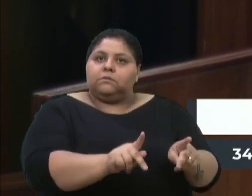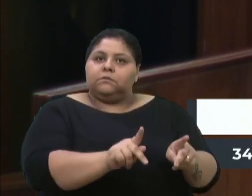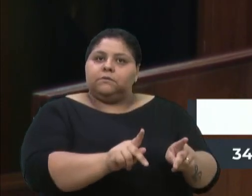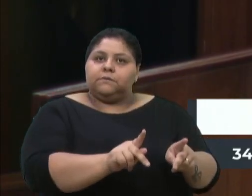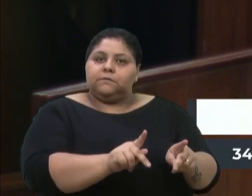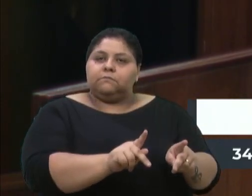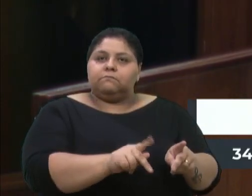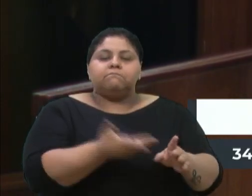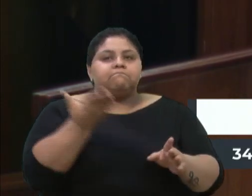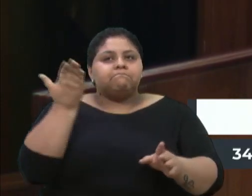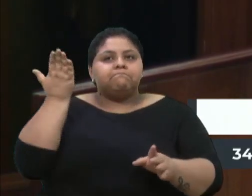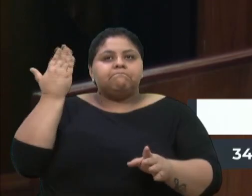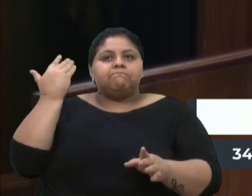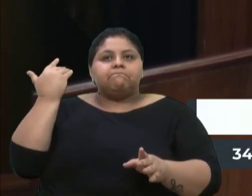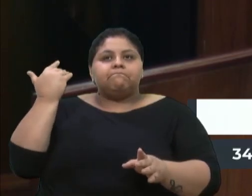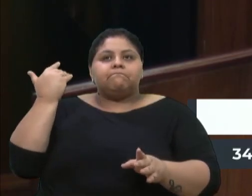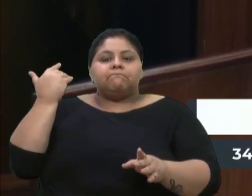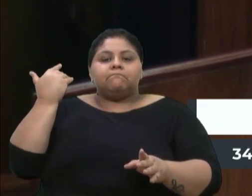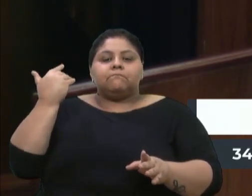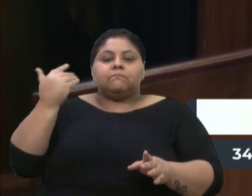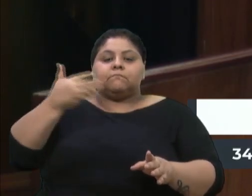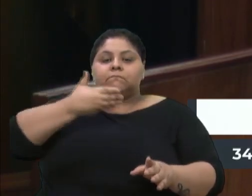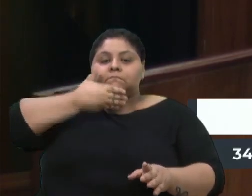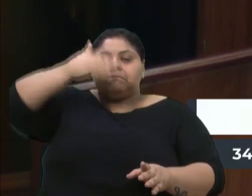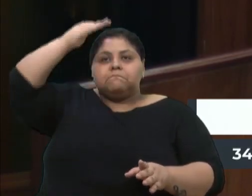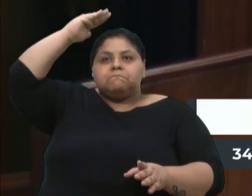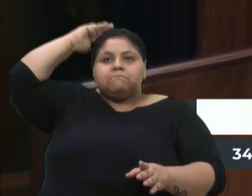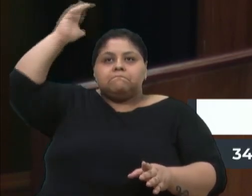E na época do Alceu tinha 35 pessoas trabalhando.